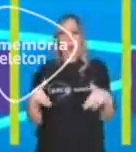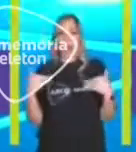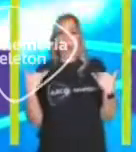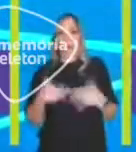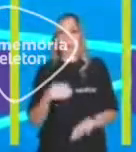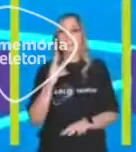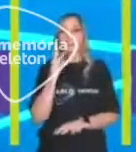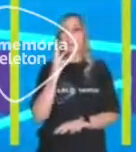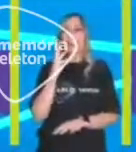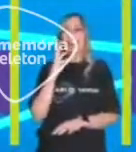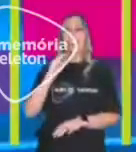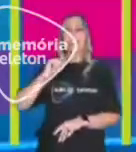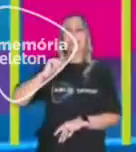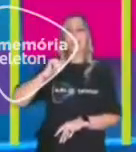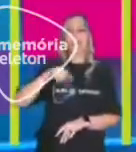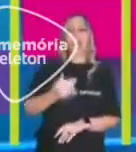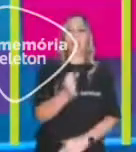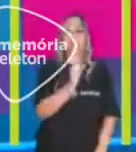o